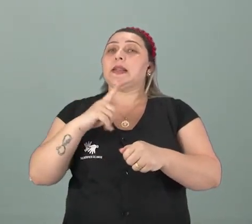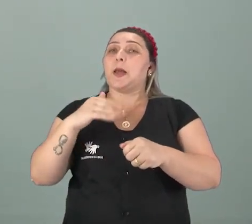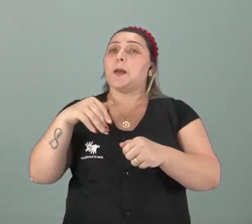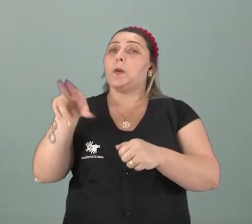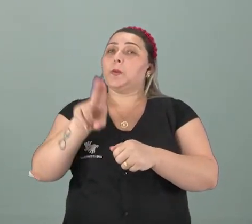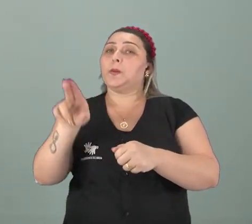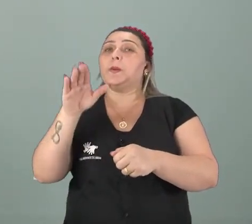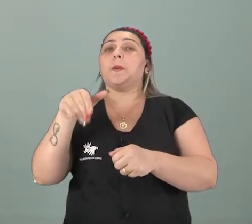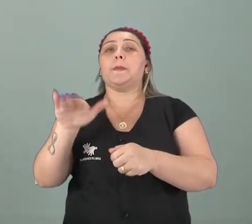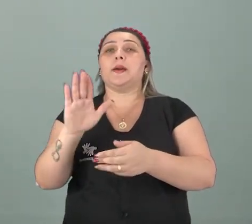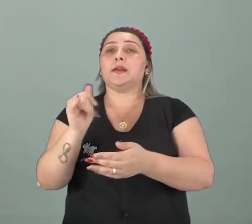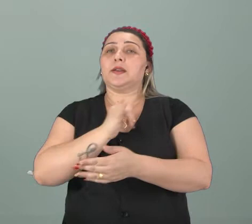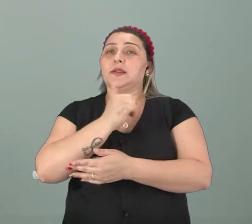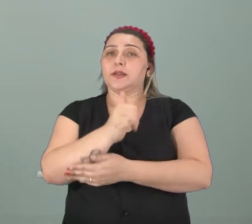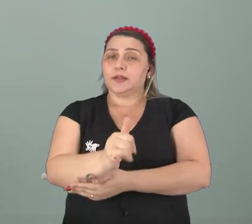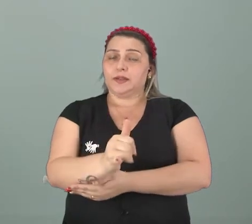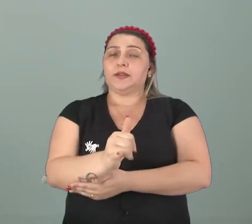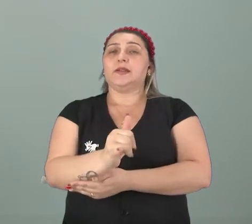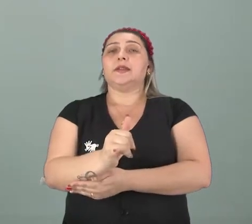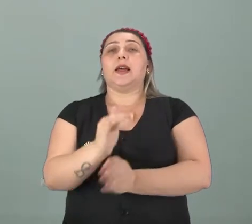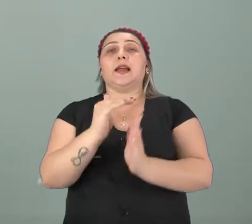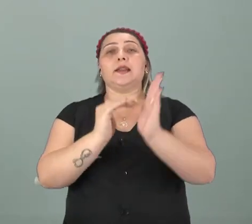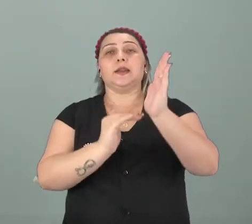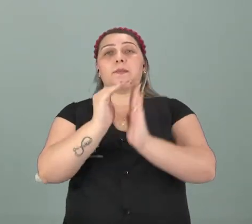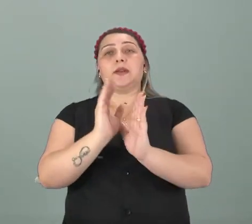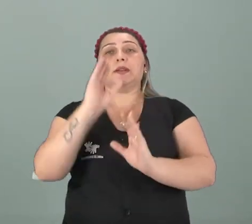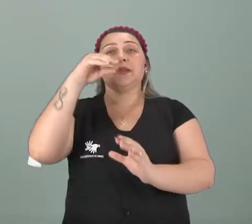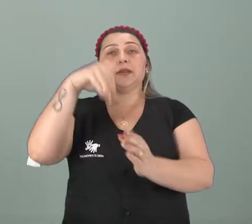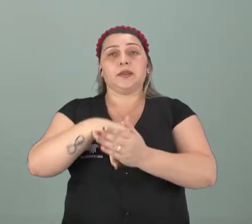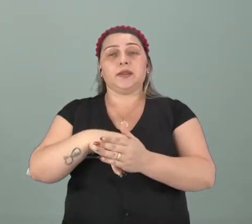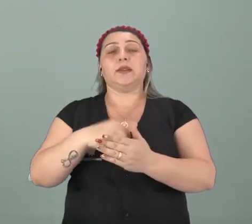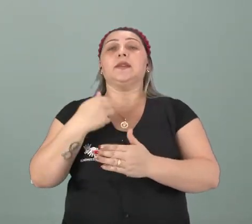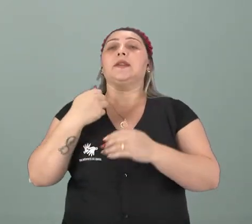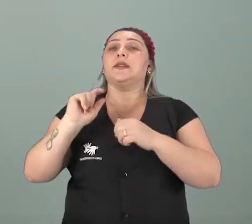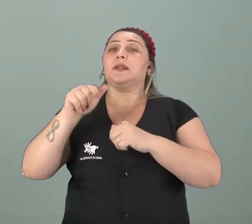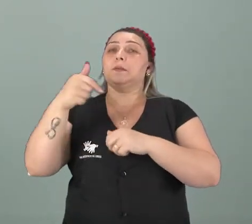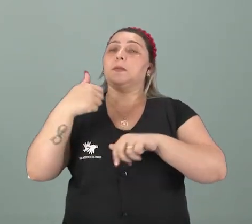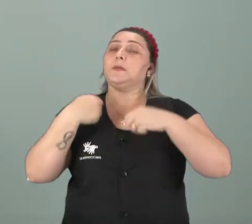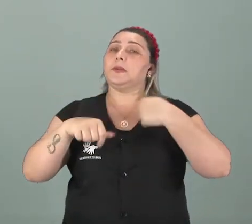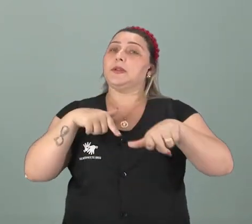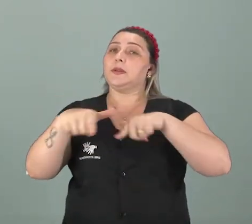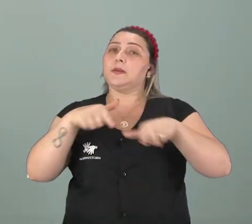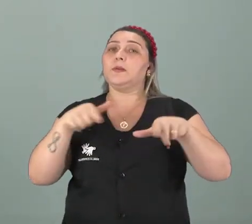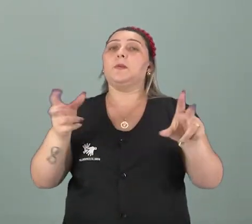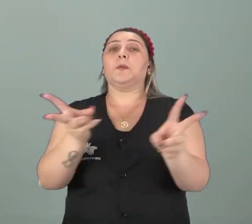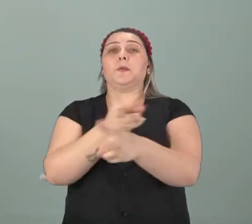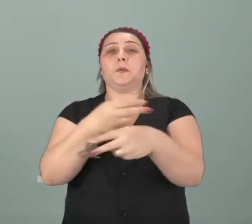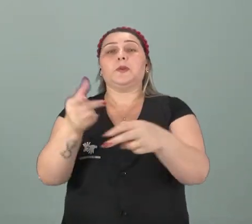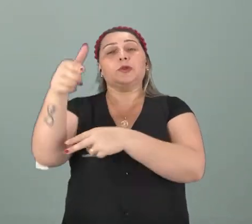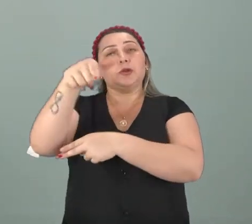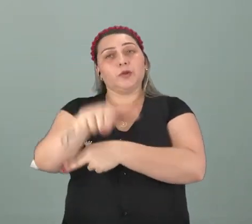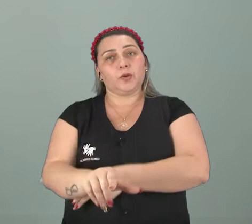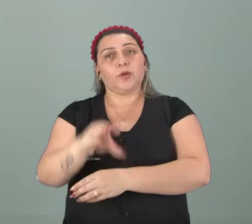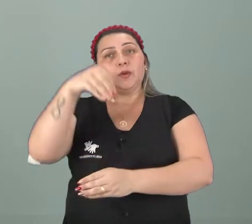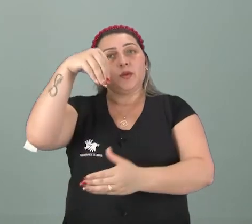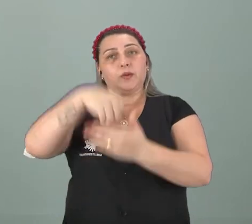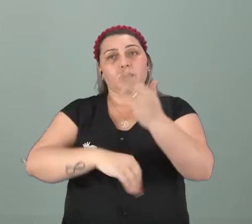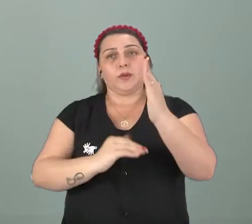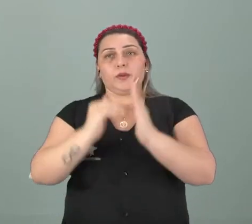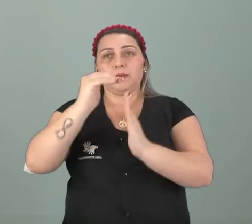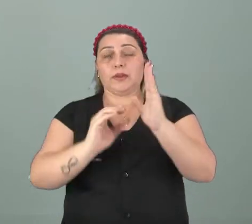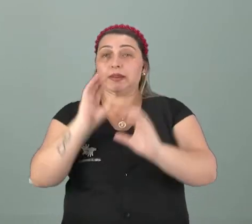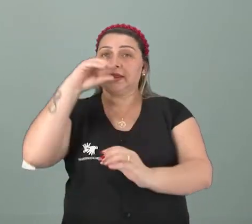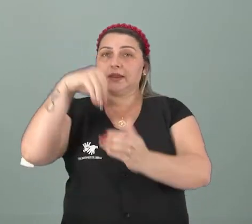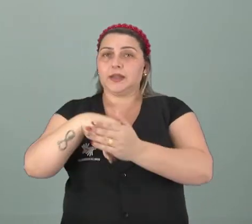acaba alterando a temperatura interna dela, né? Então depois ela tem que trabalhar mais para climatizar novamente a temperatura que estava